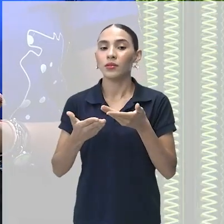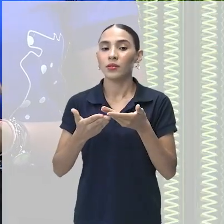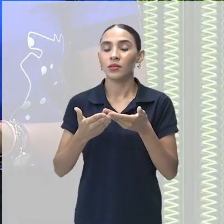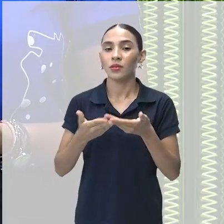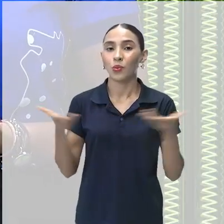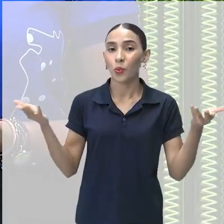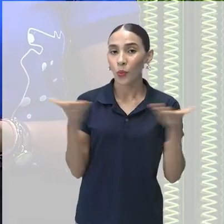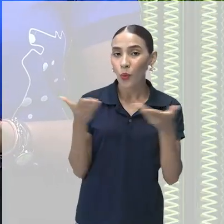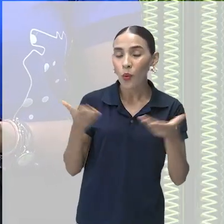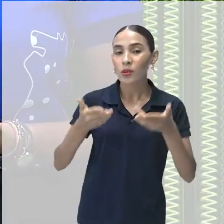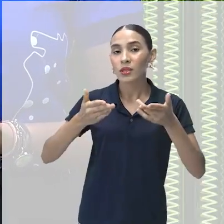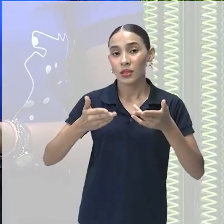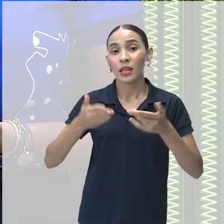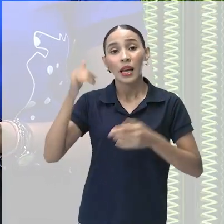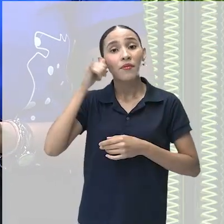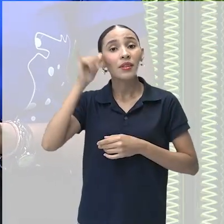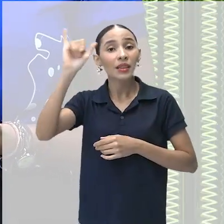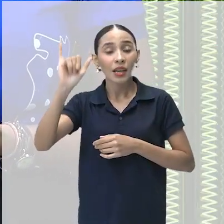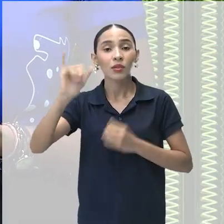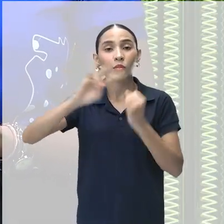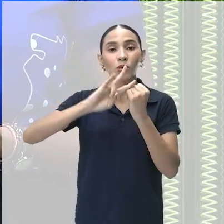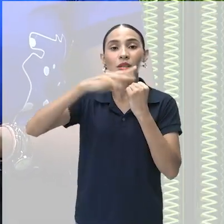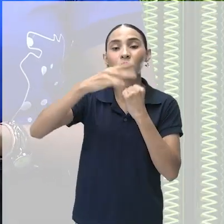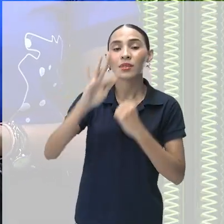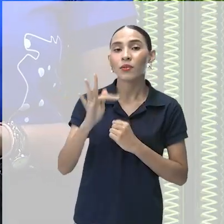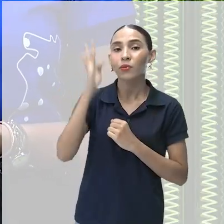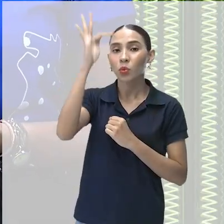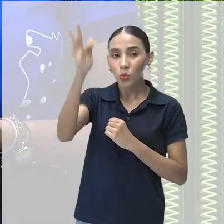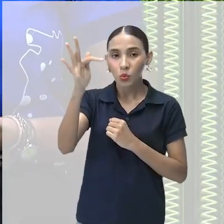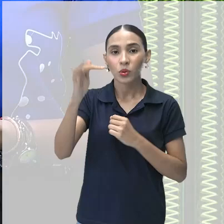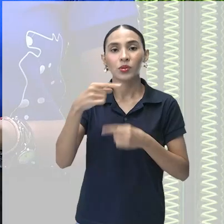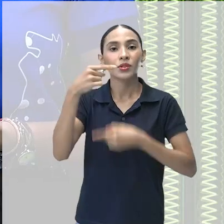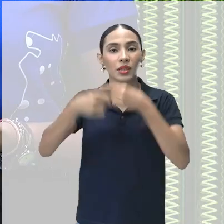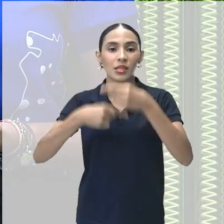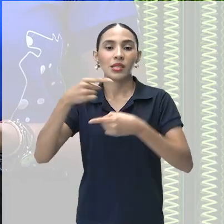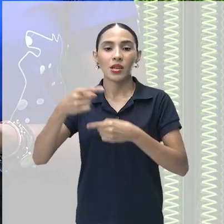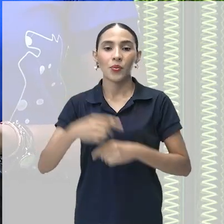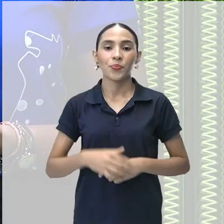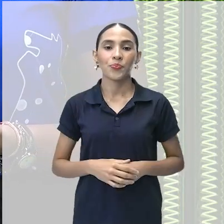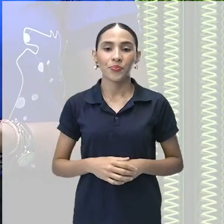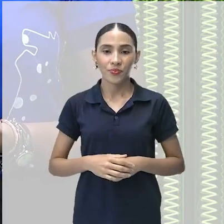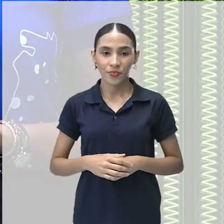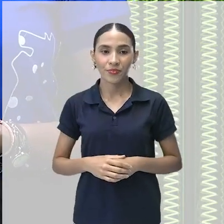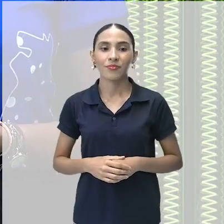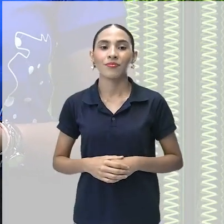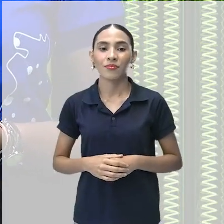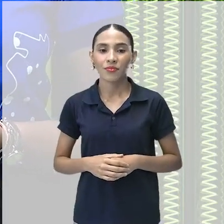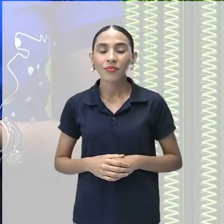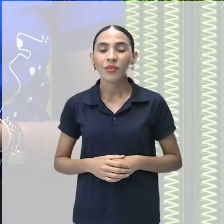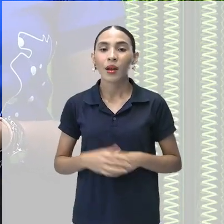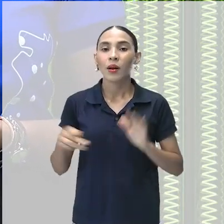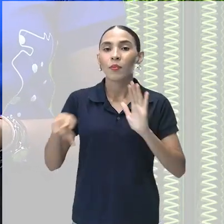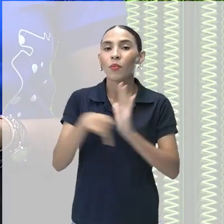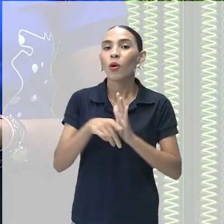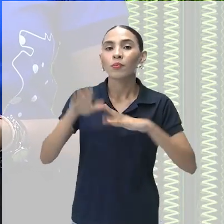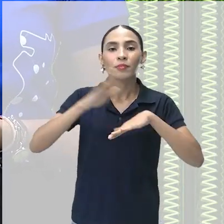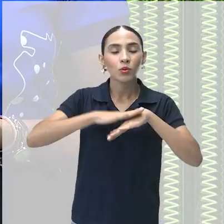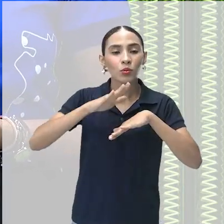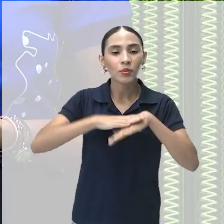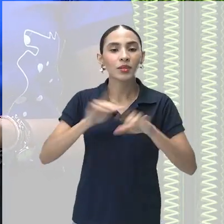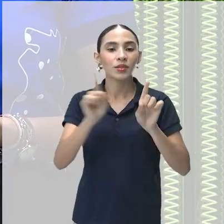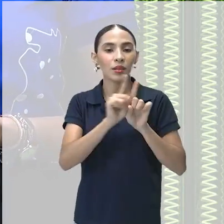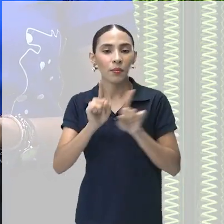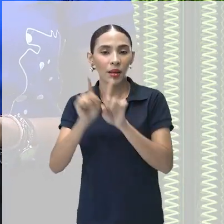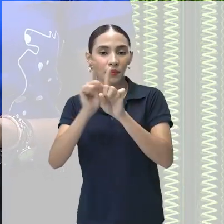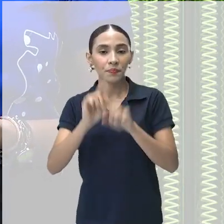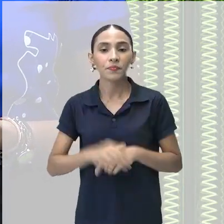do presente sem comprometer a capacidade das futuras gerações de suprirem as suas próprias